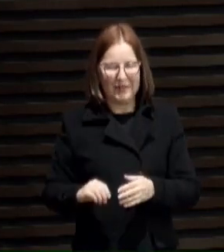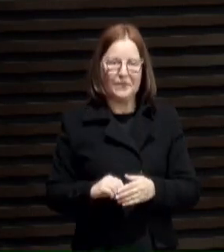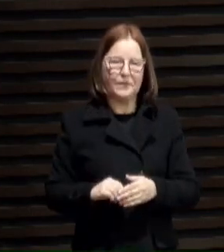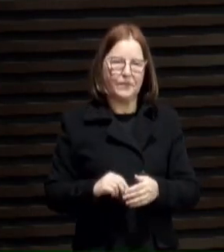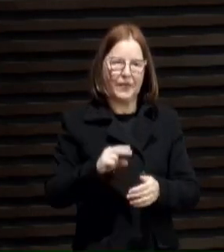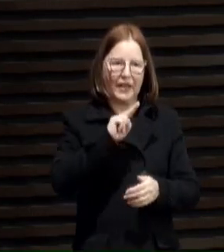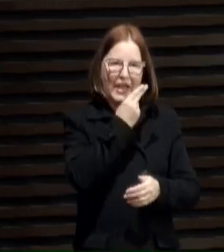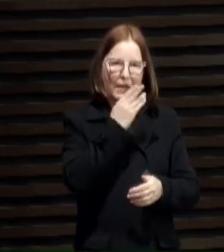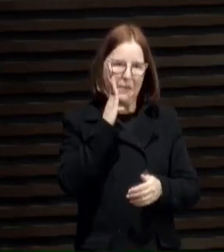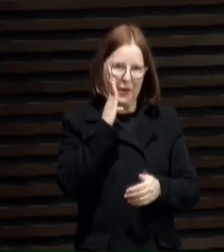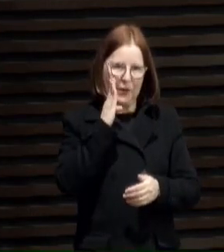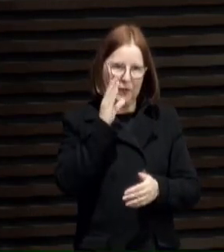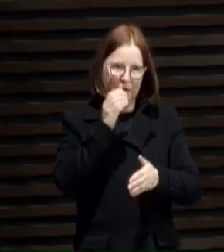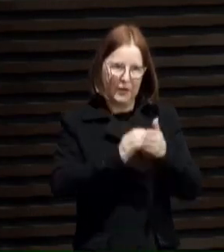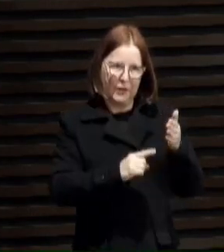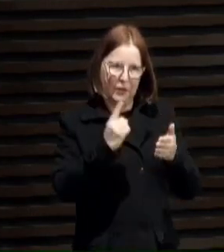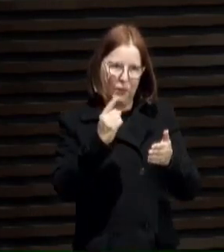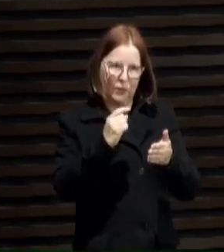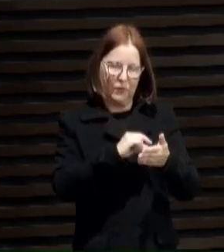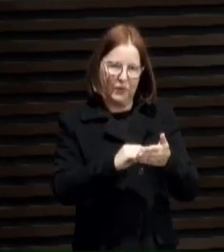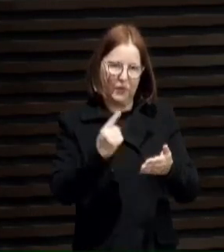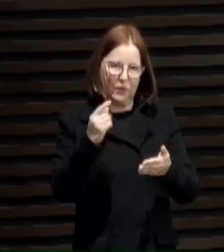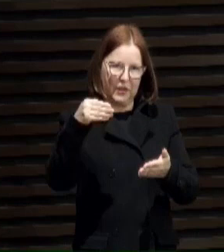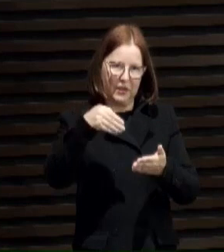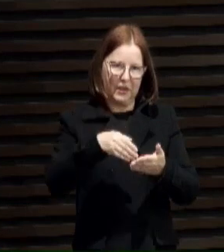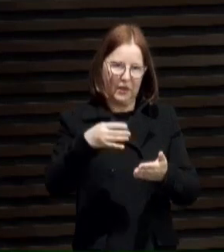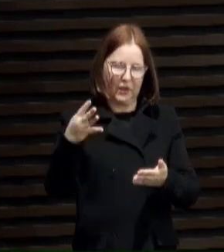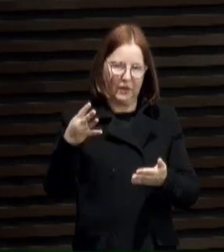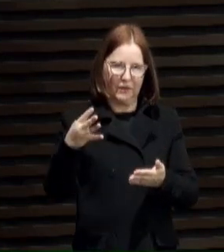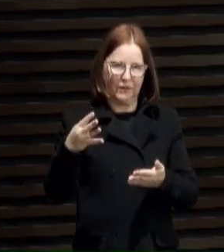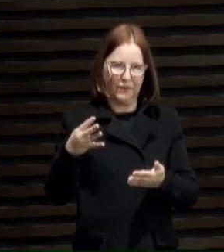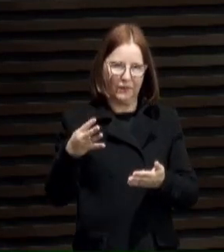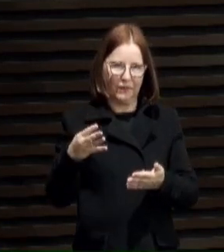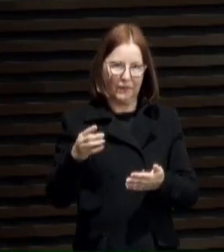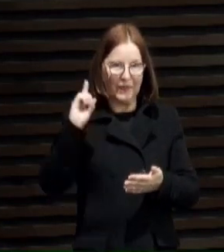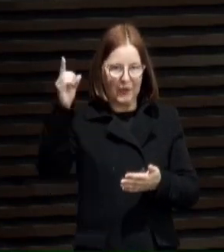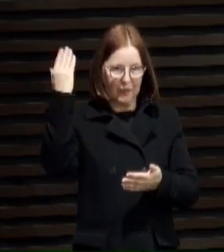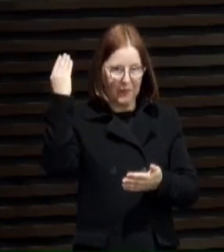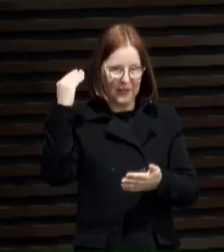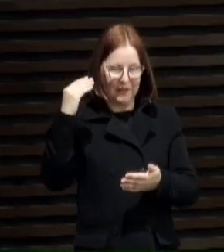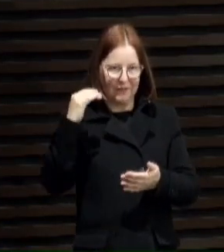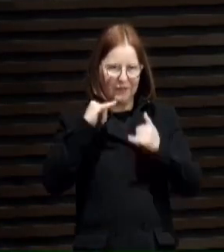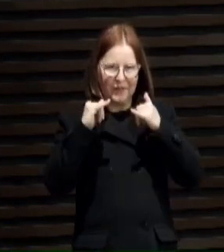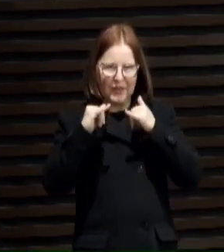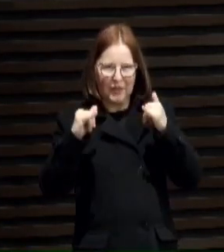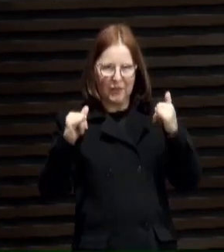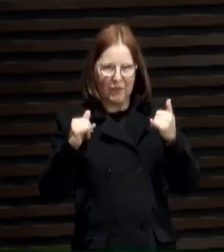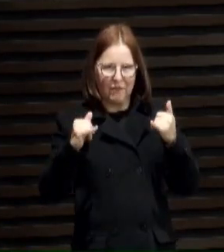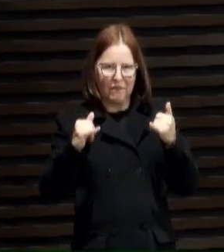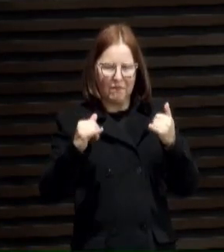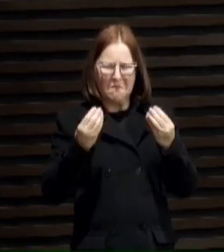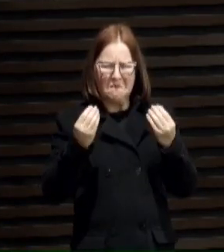1, de 1 a 4? Diz assim: havendo Deus outrora falado muitas